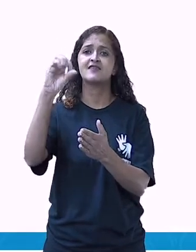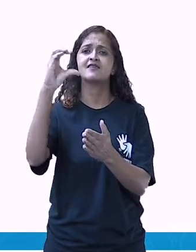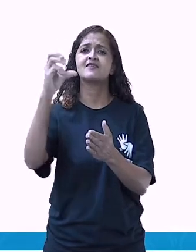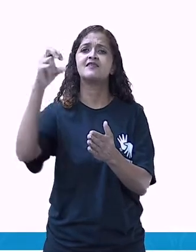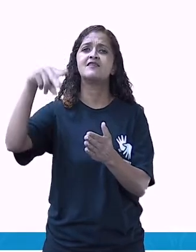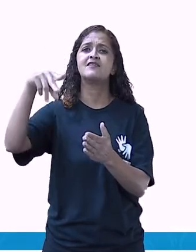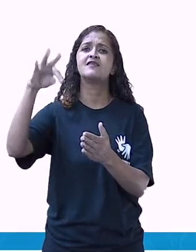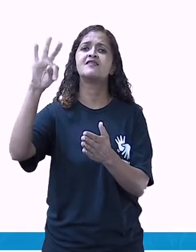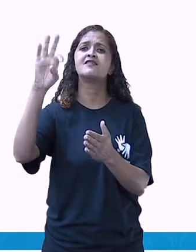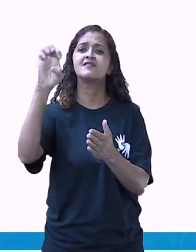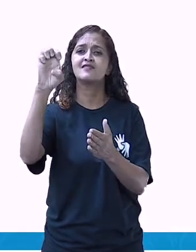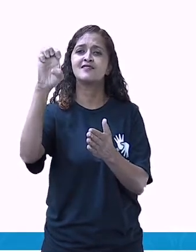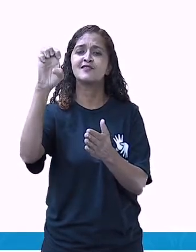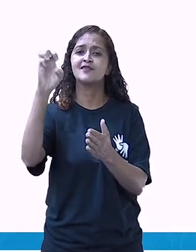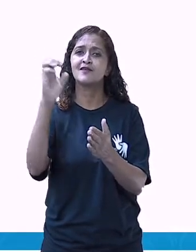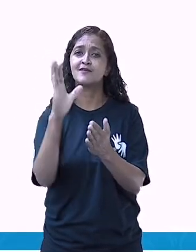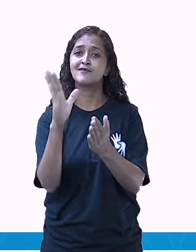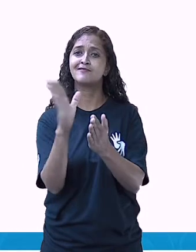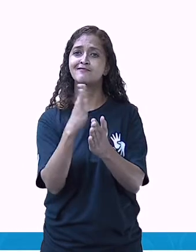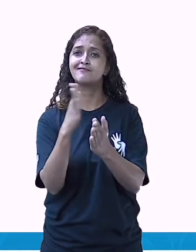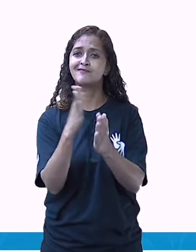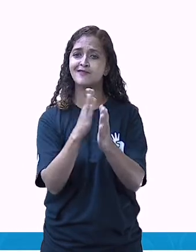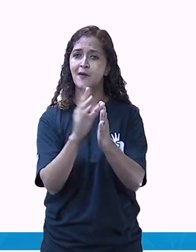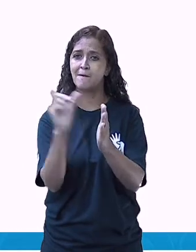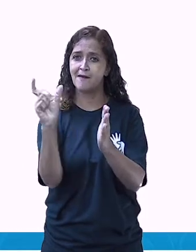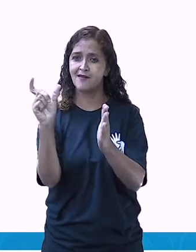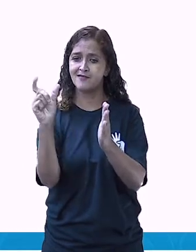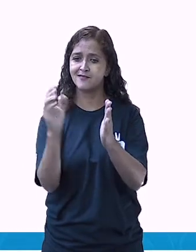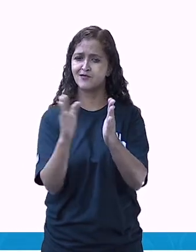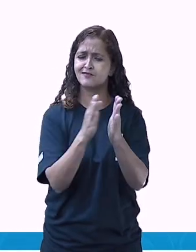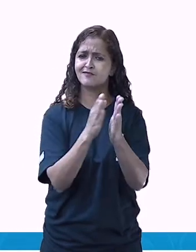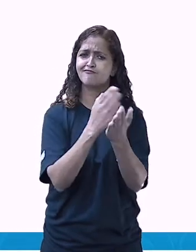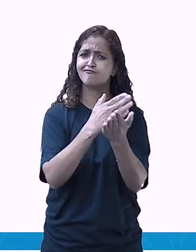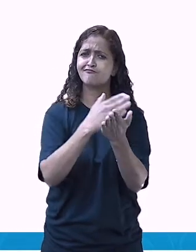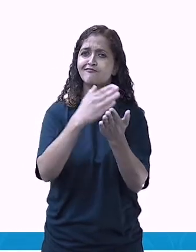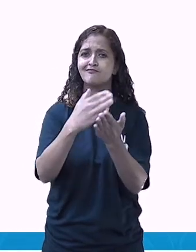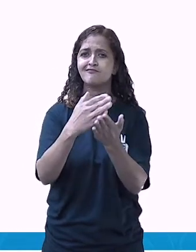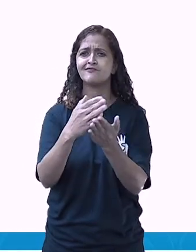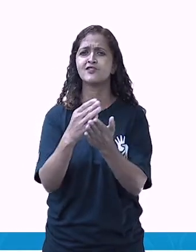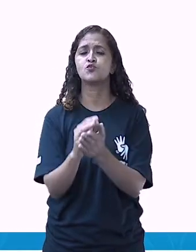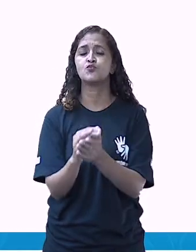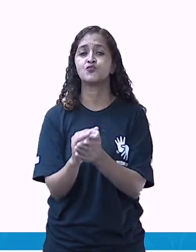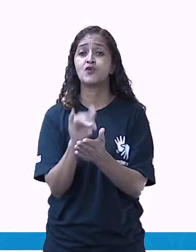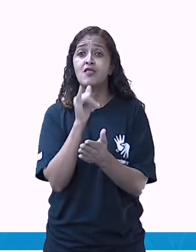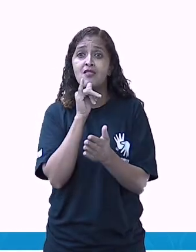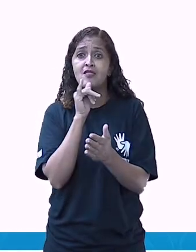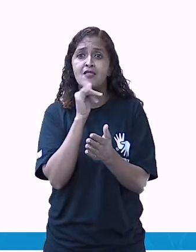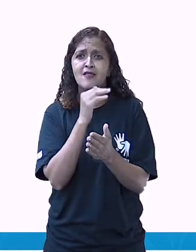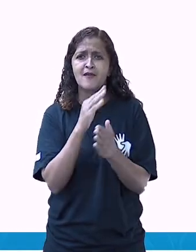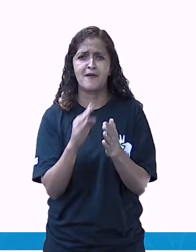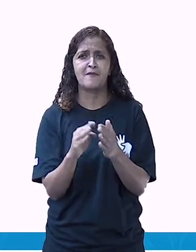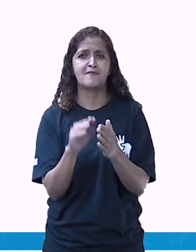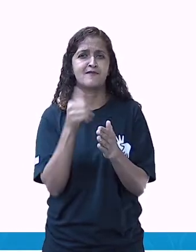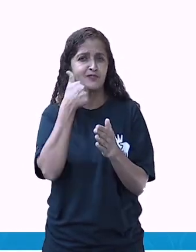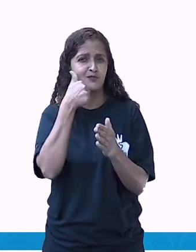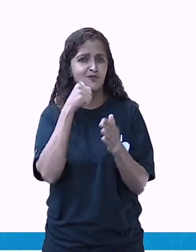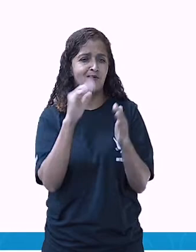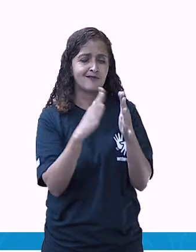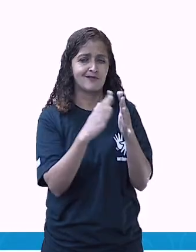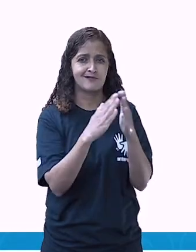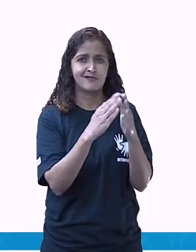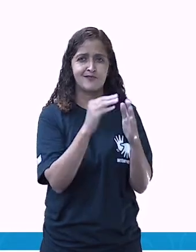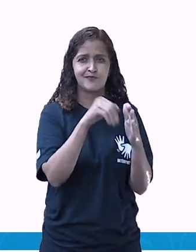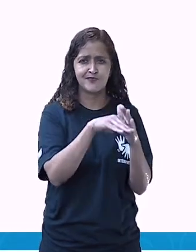Levando esse assunto para os nossos dias né, para o nosso dia a dia, vamos colocar em exemplo as donas de casa. Quando você